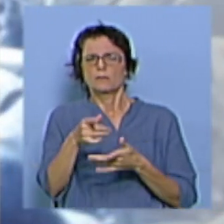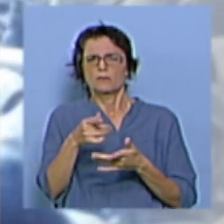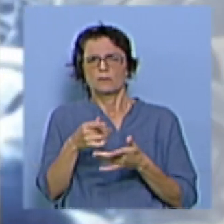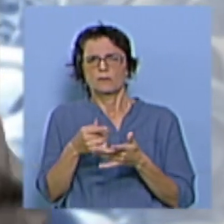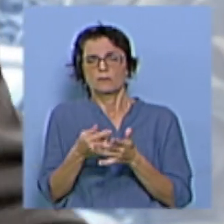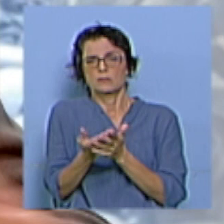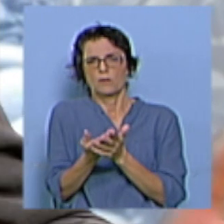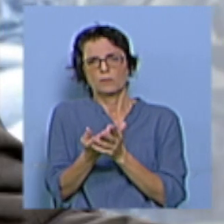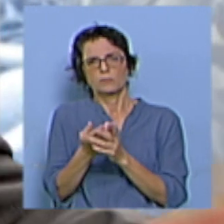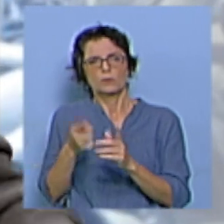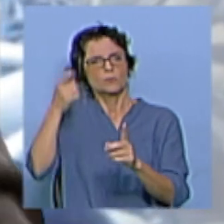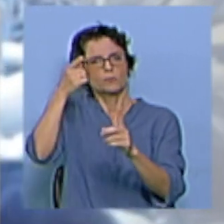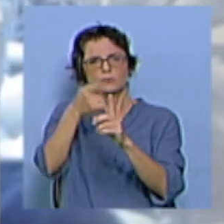sucesso